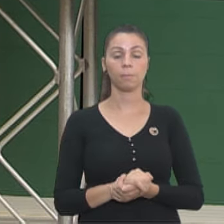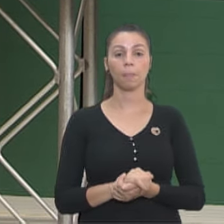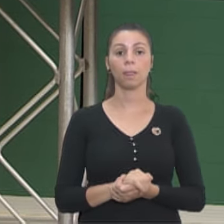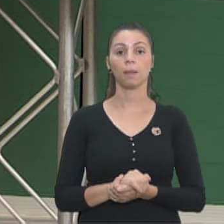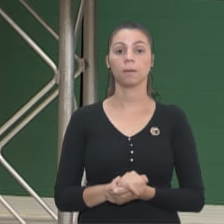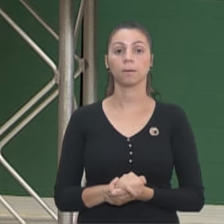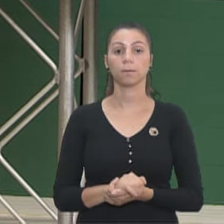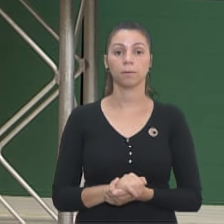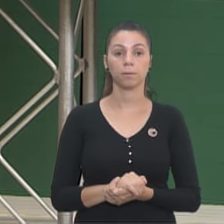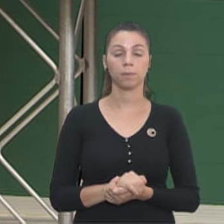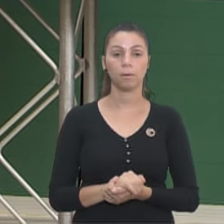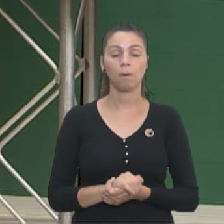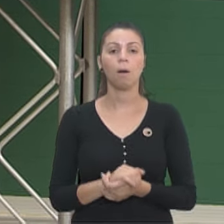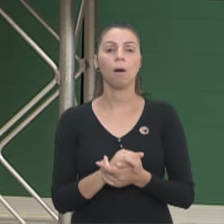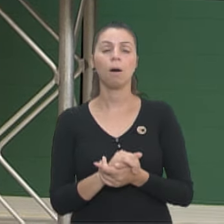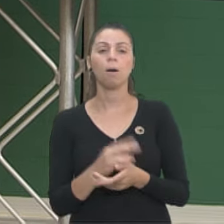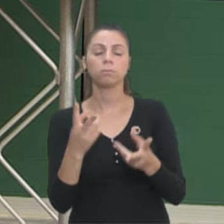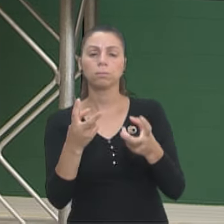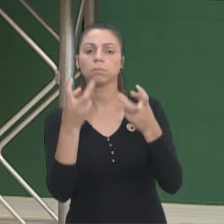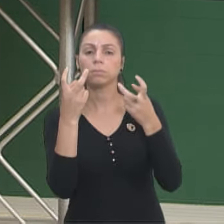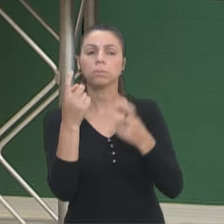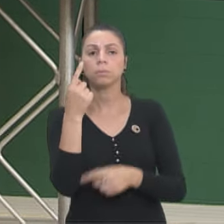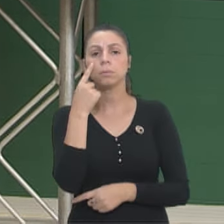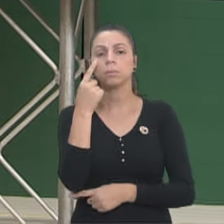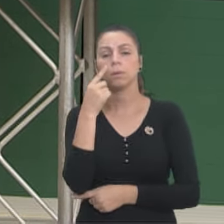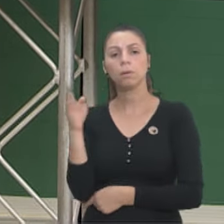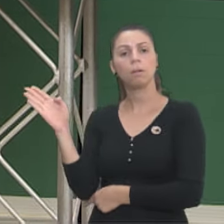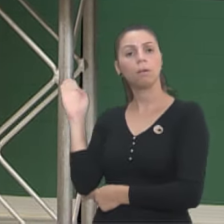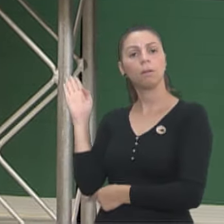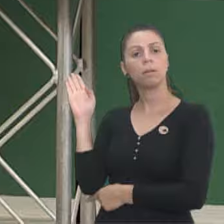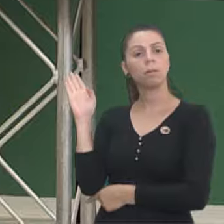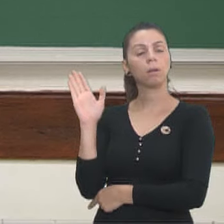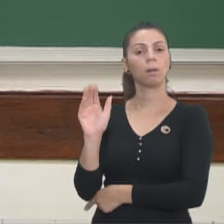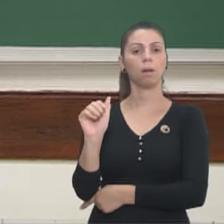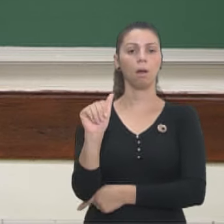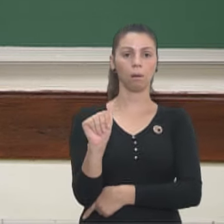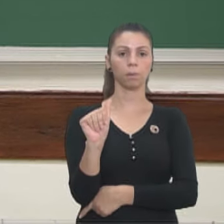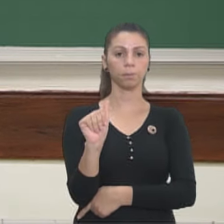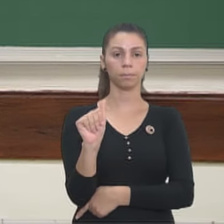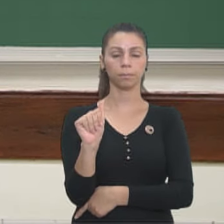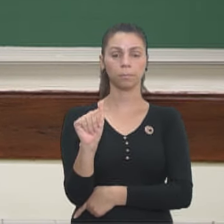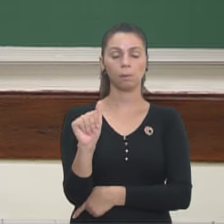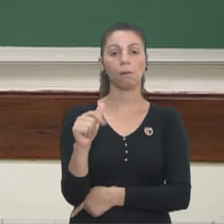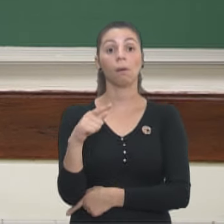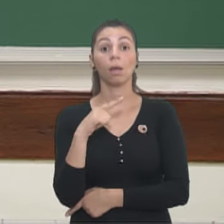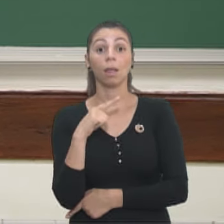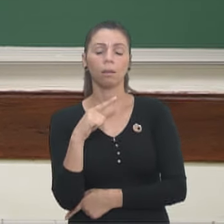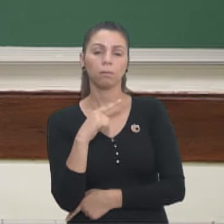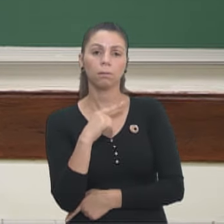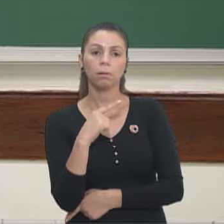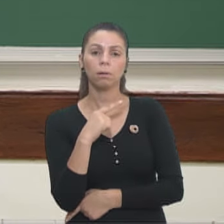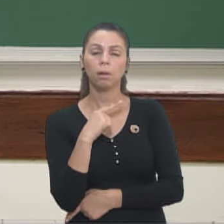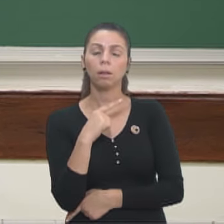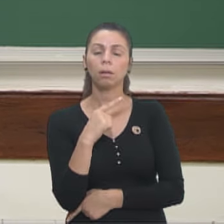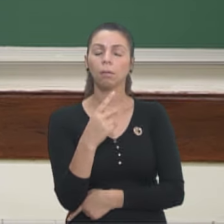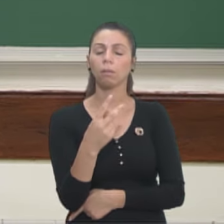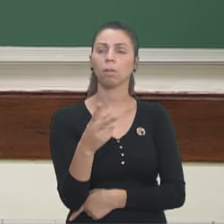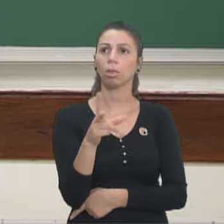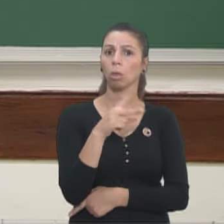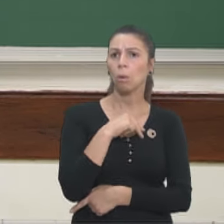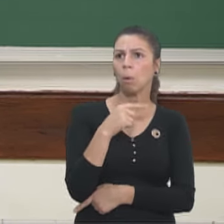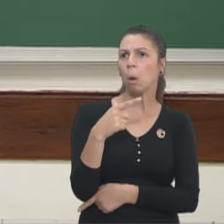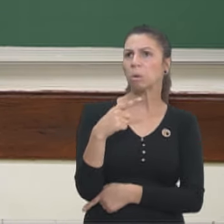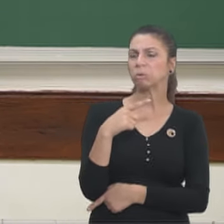treinarem, tá bom? Observe como é que a professora corrigiu aqui a letra A. Nossa, professora, tem duas formas de resolver